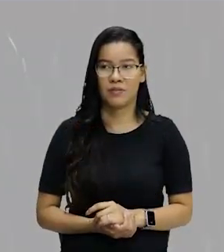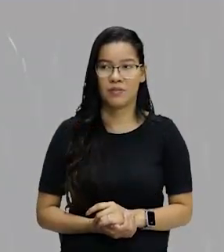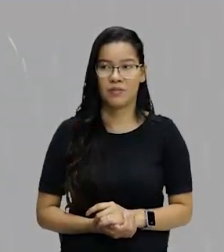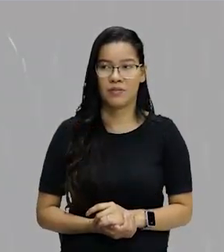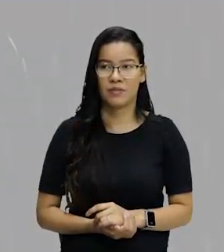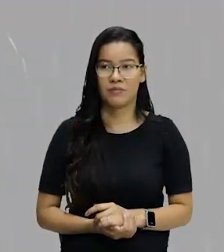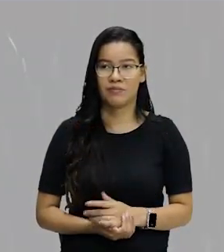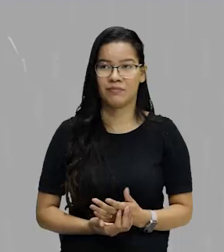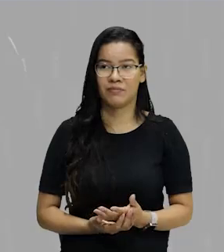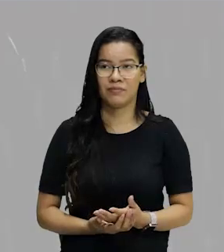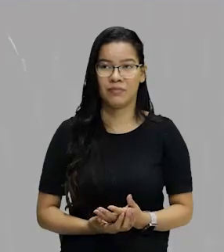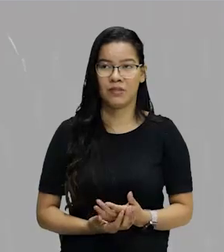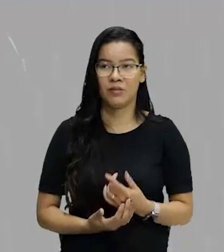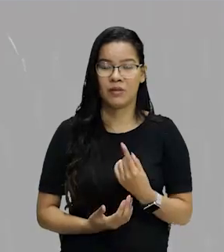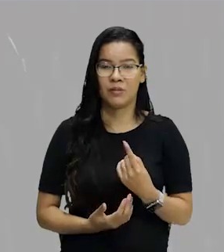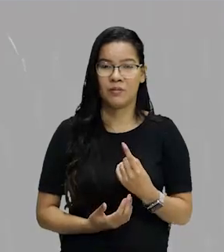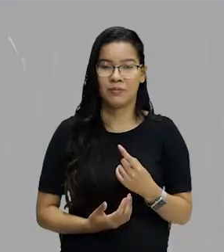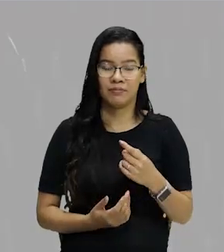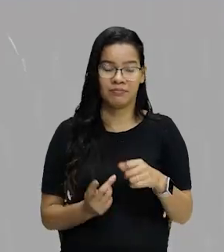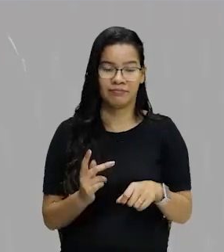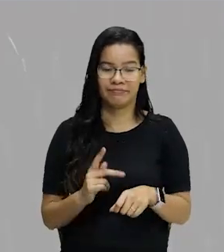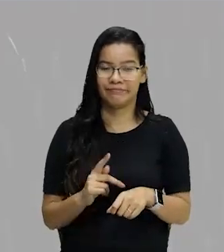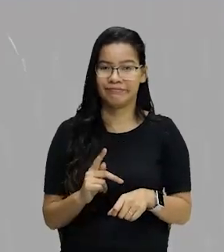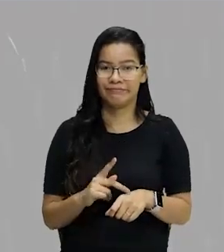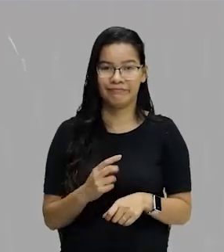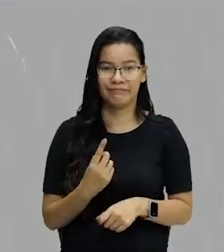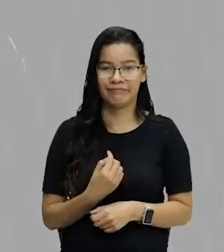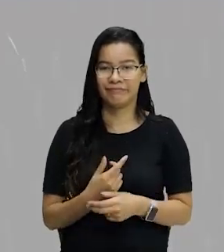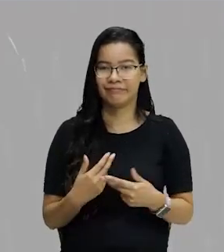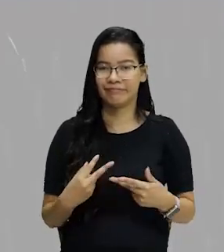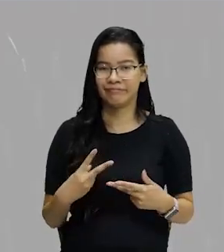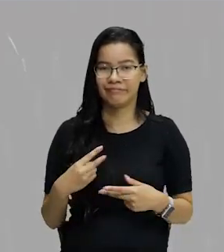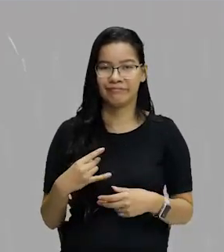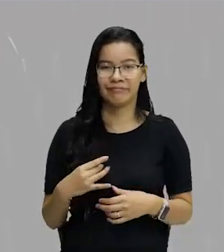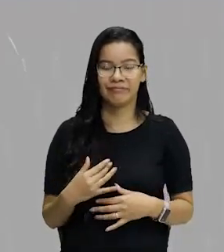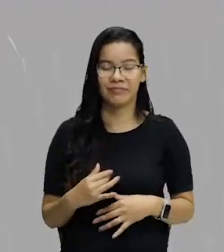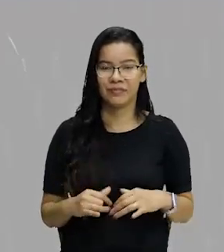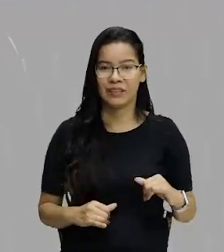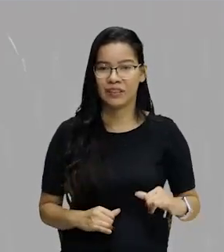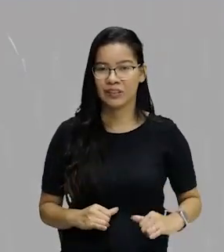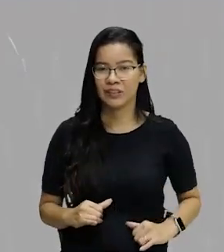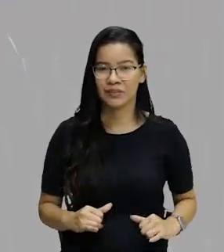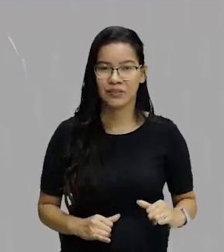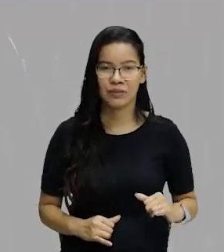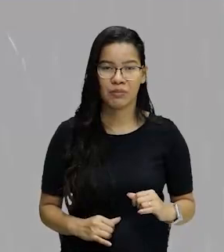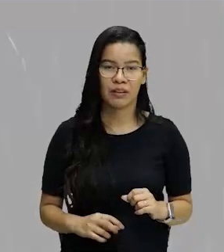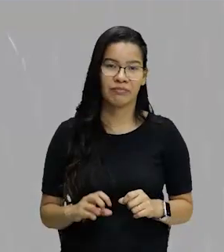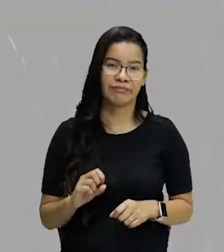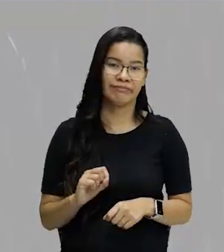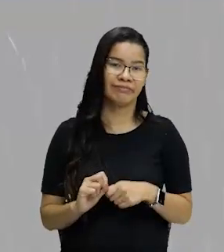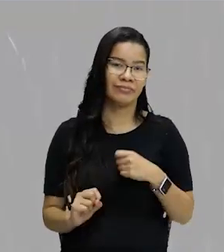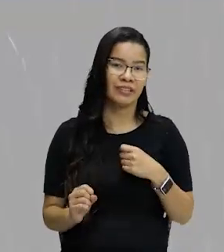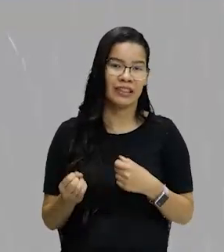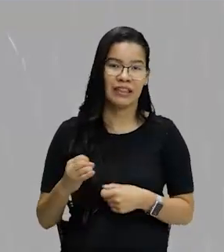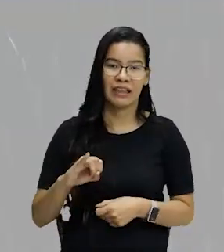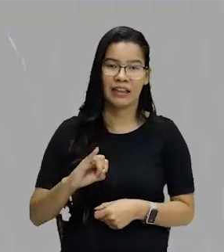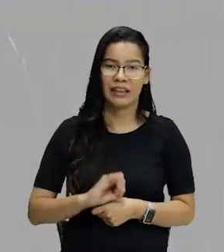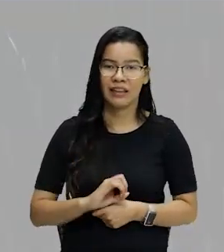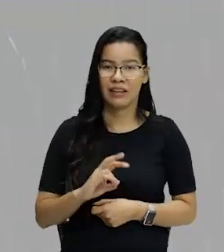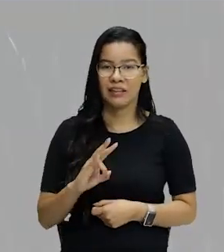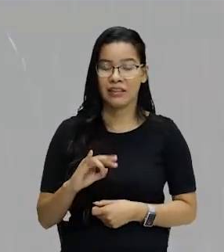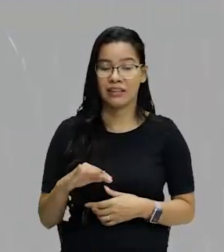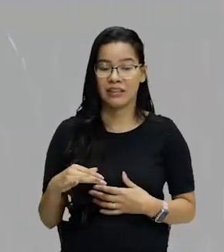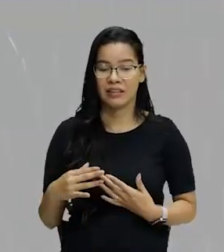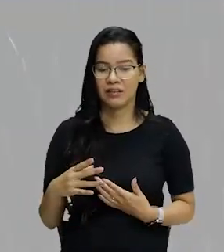alguma coisa. Vai machucar a cabeça. Ele sofre algum tipo de queda, vai machucar a cabeça. Então, os